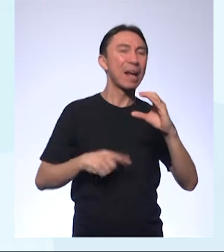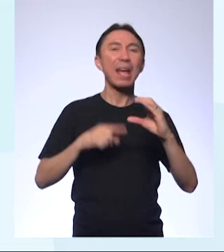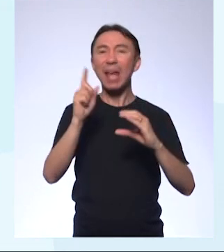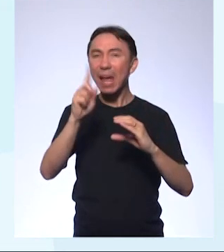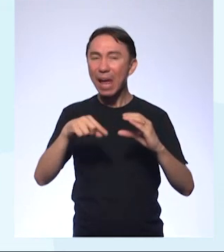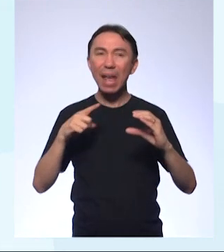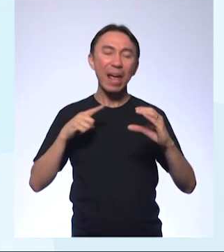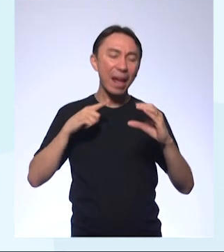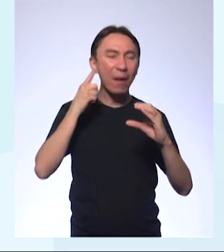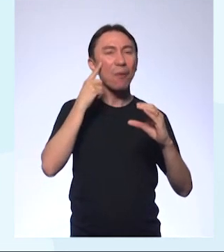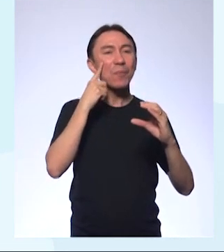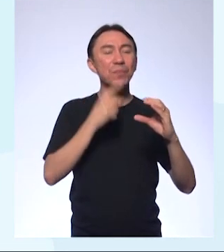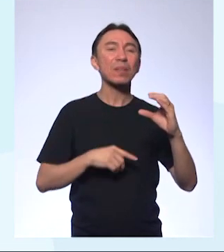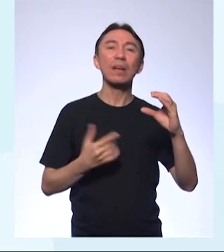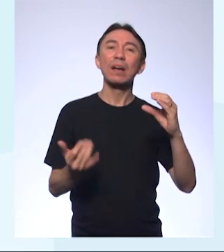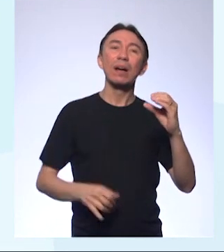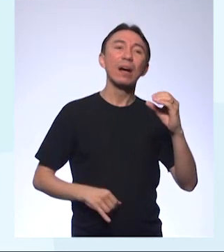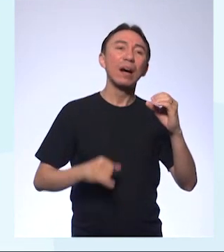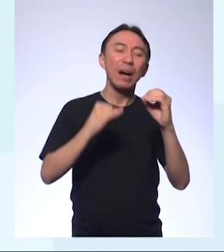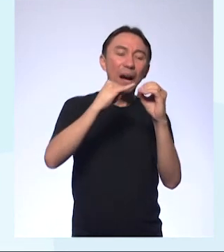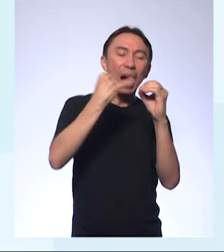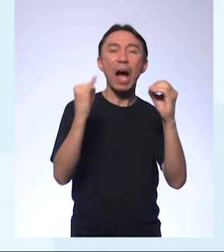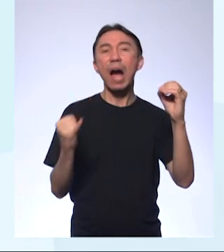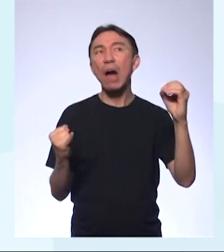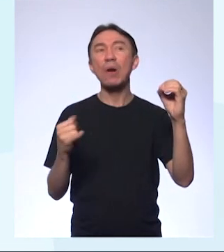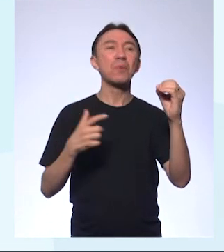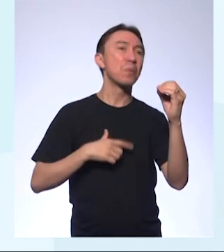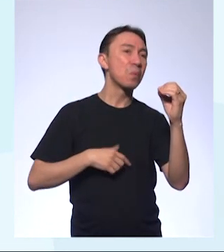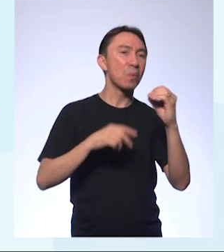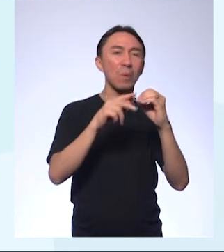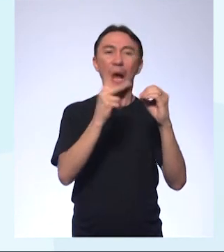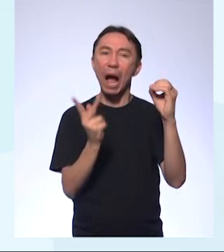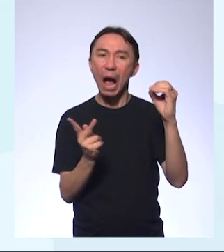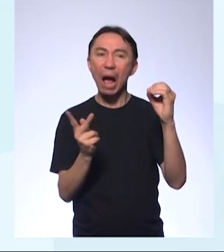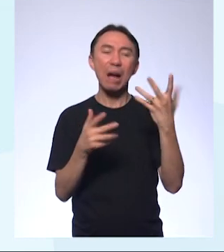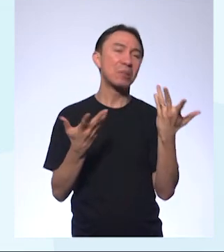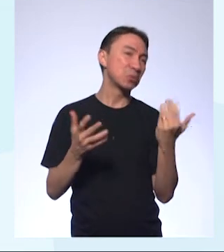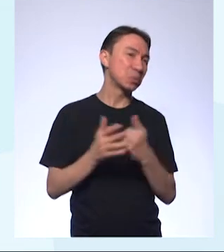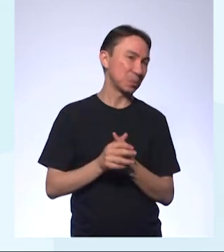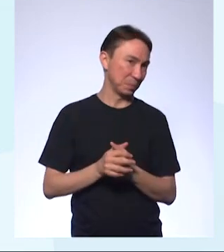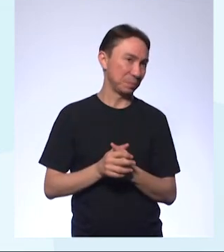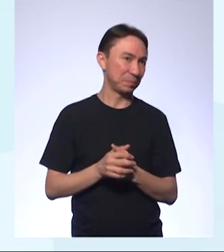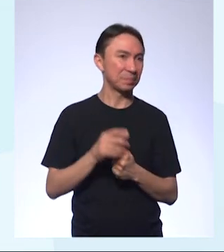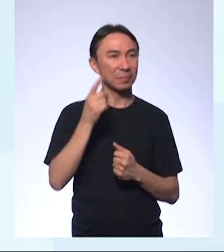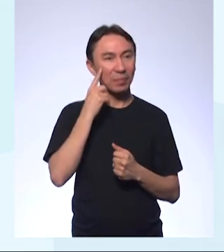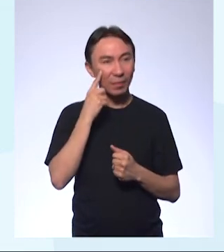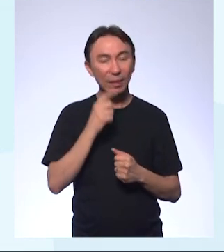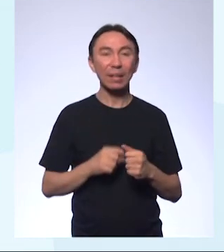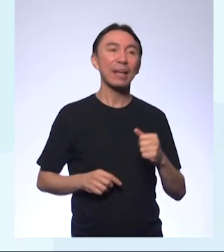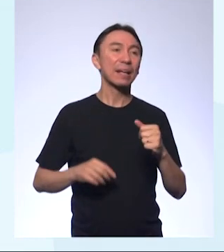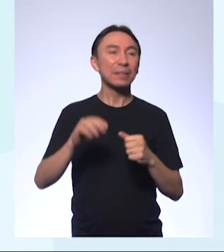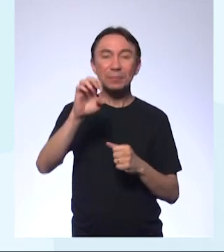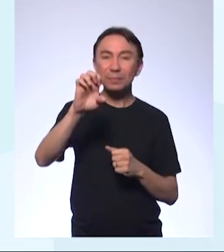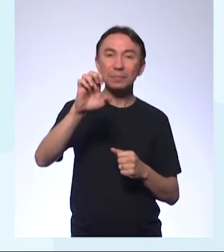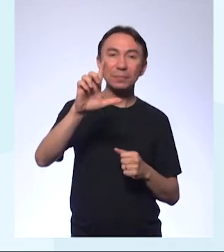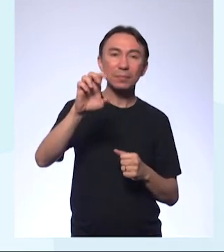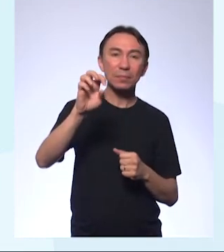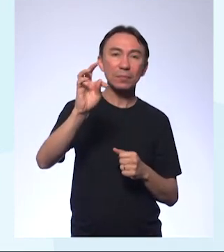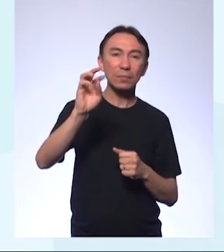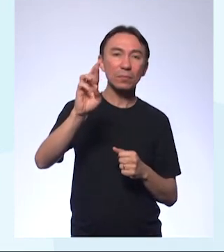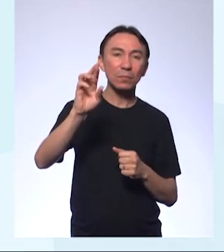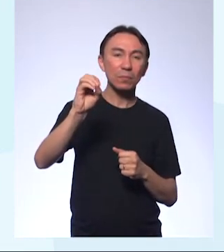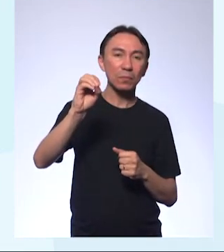também influencia no raio e assim por diante. Eletropositividade é a tendência de perder elétrons, sendo também chamada de